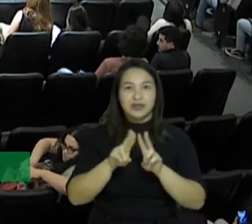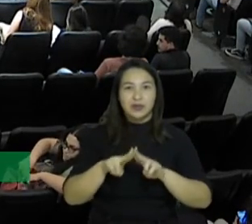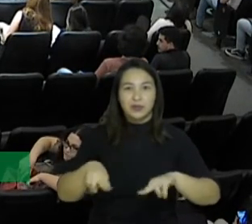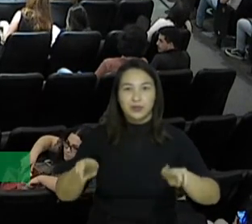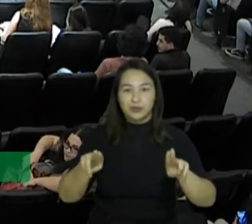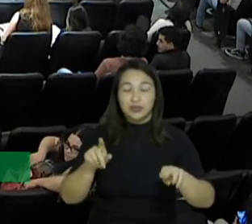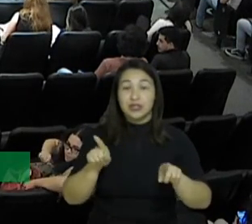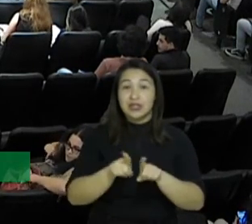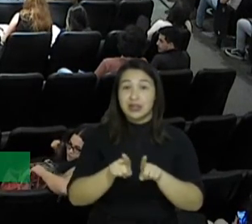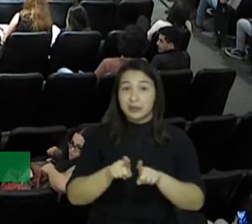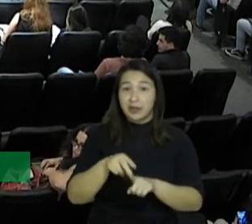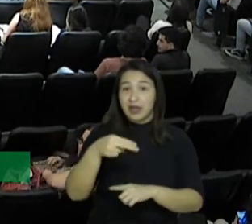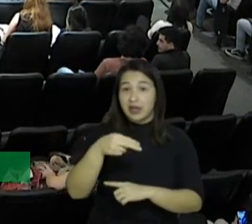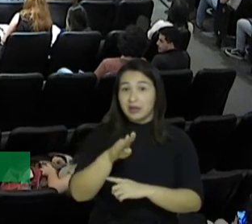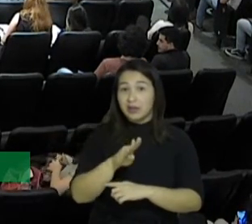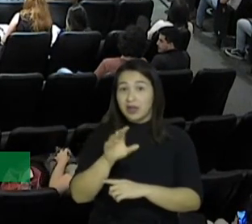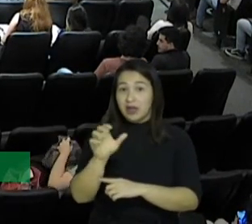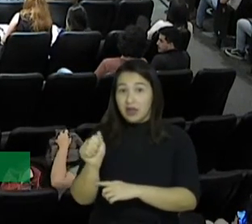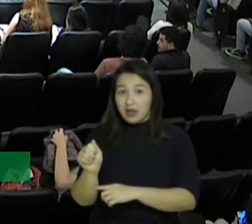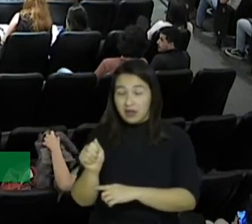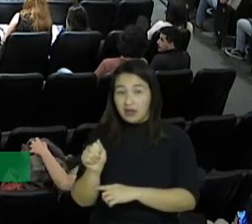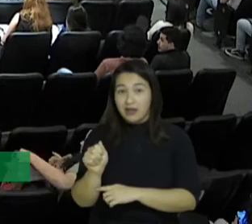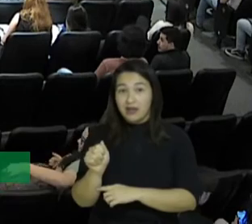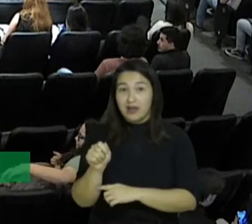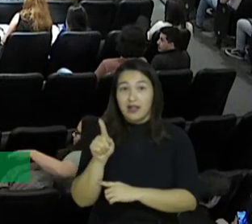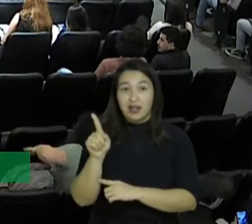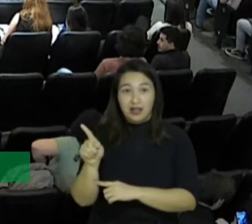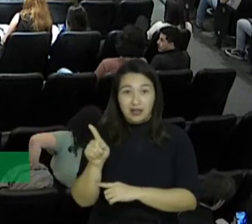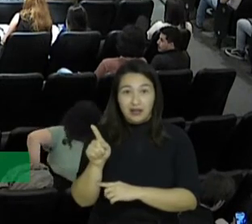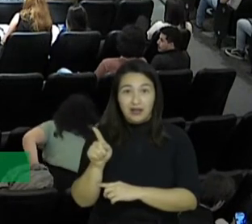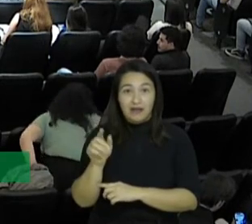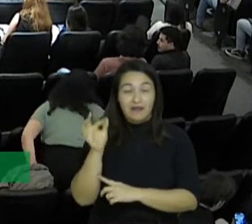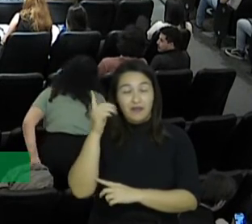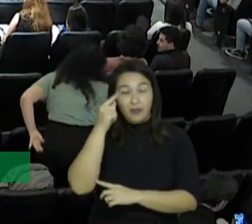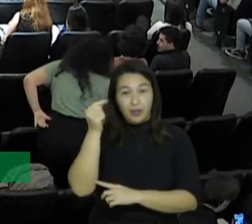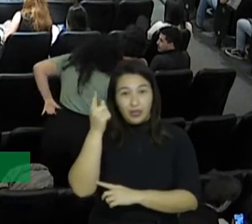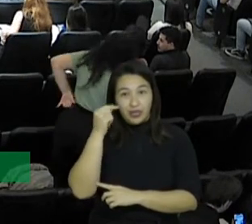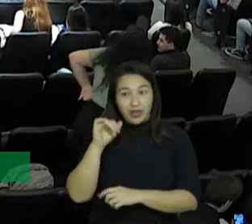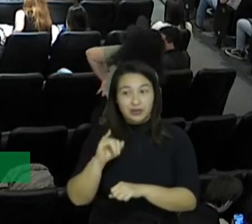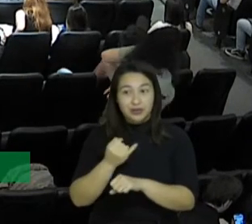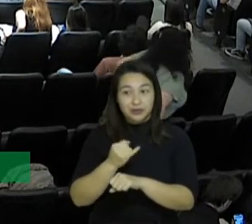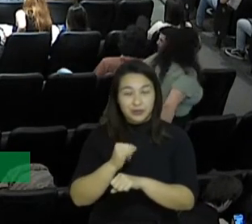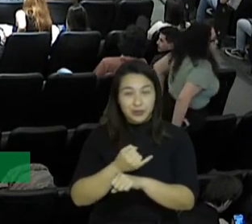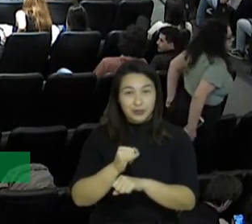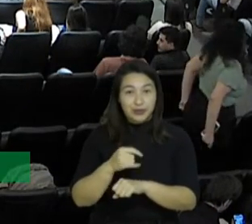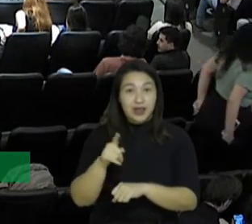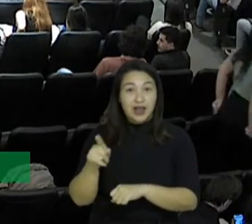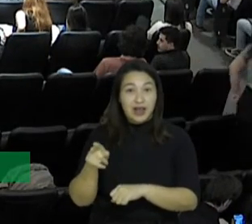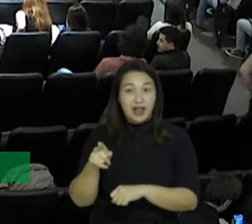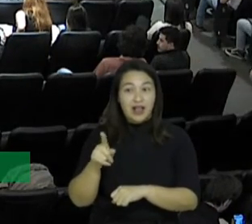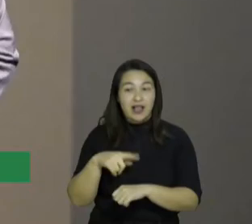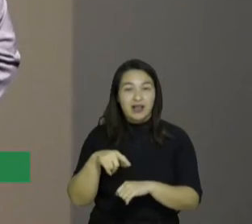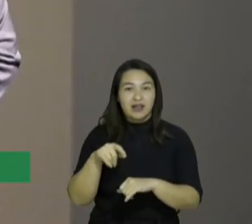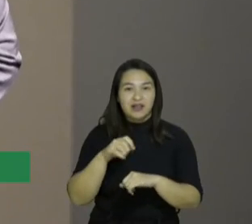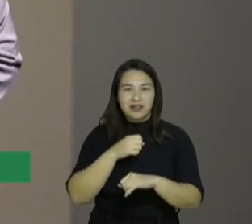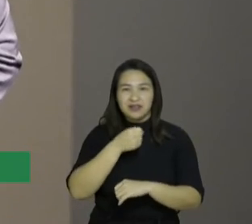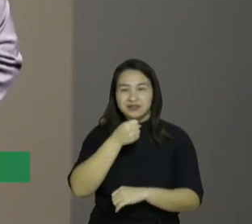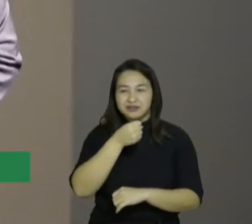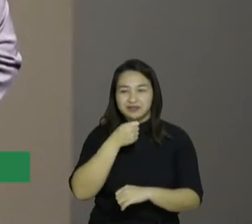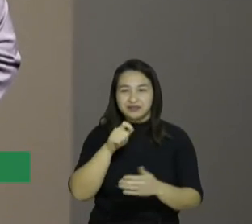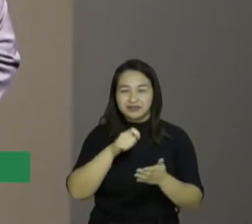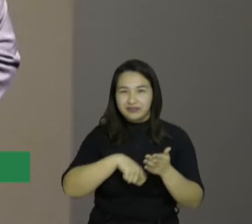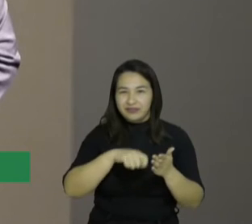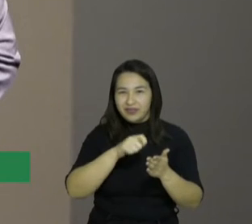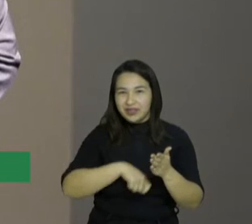MBA em Finanças pela Universidade da região de Joinville é Colon de economia da NSC comunicação para o portal